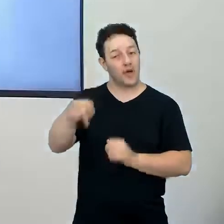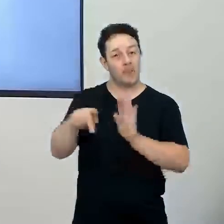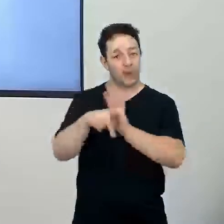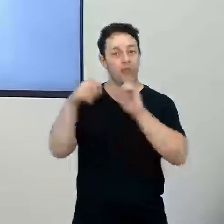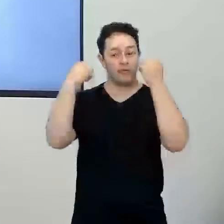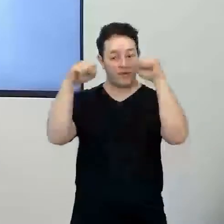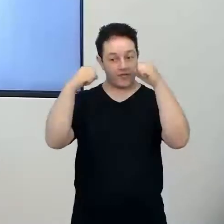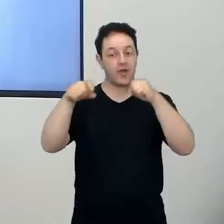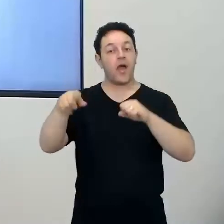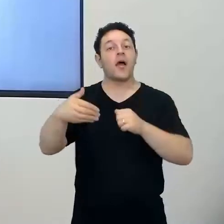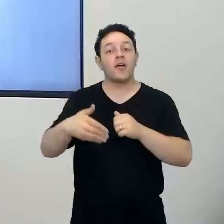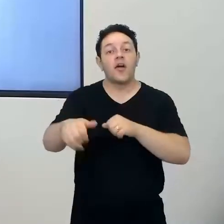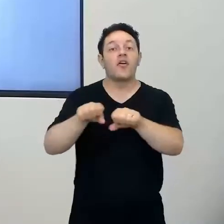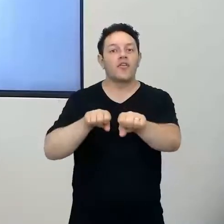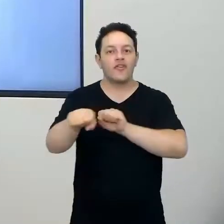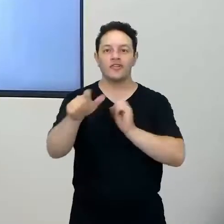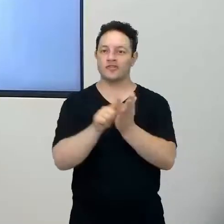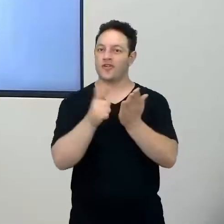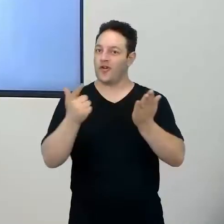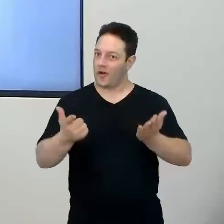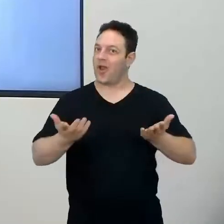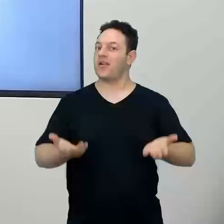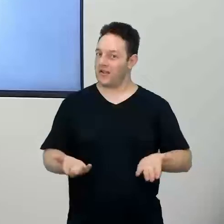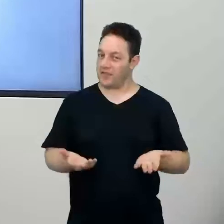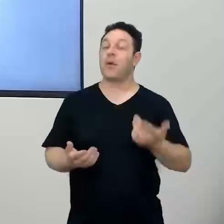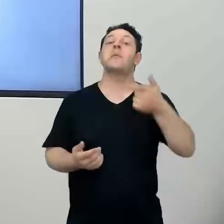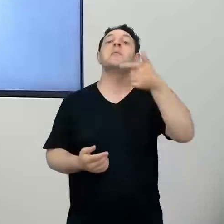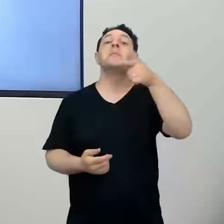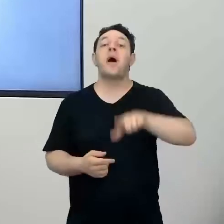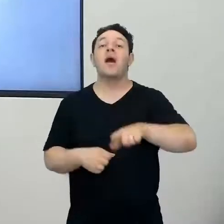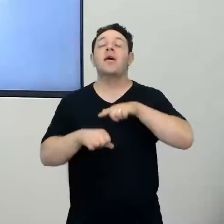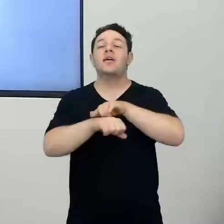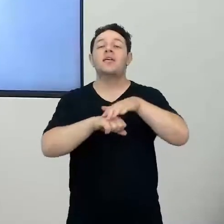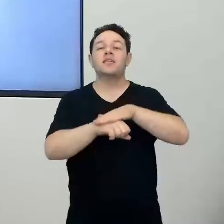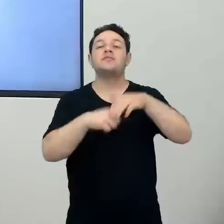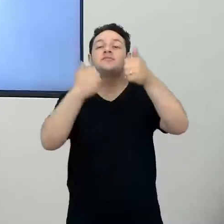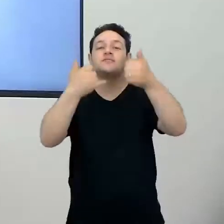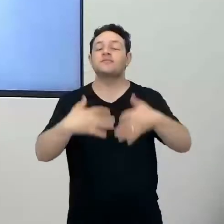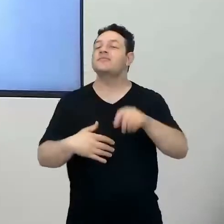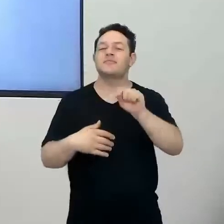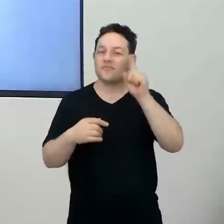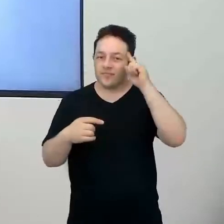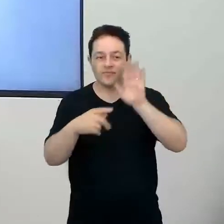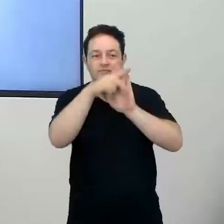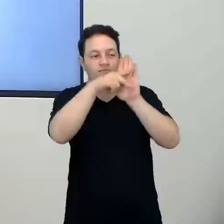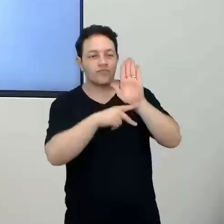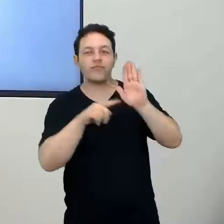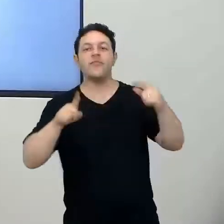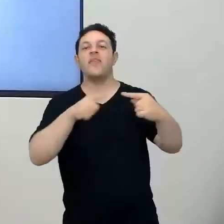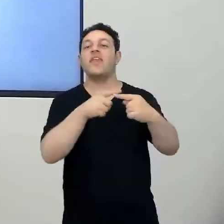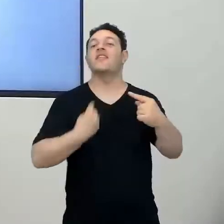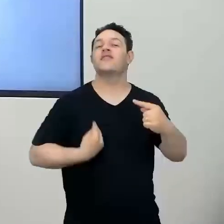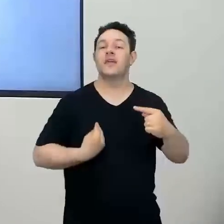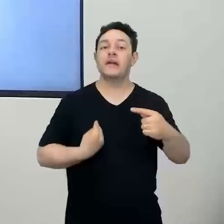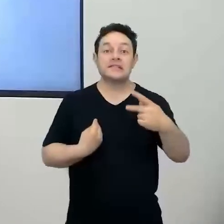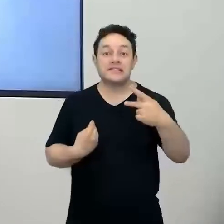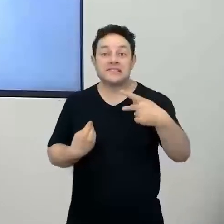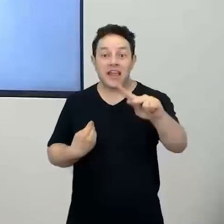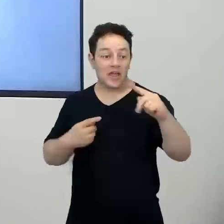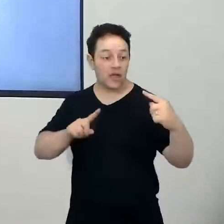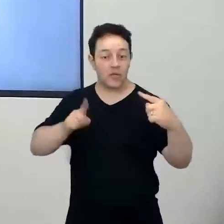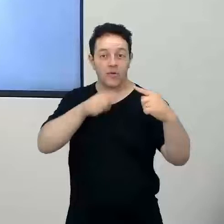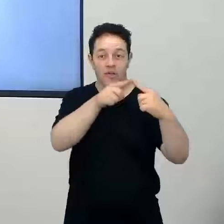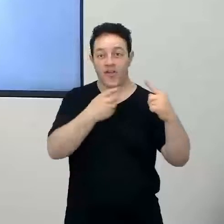está se formando agora em jornalismo. E foi falado também a respeito dessa ideia do projeto de vida. O seu projeto de